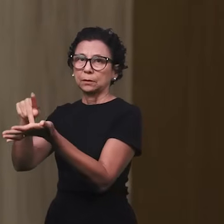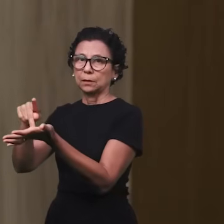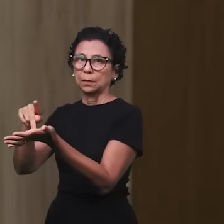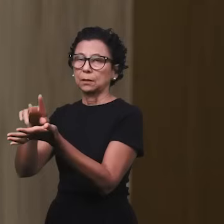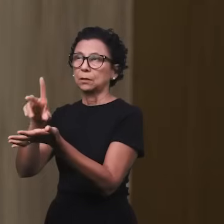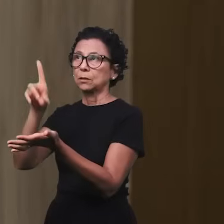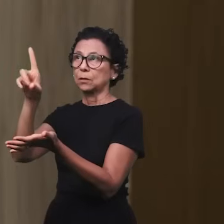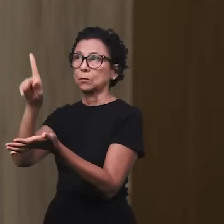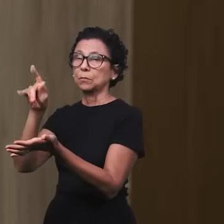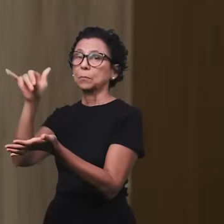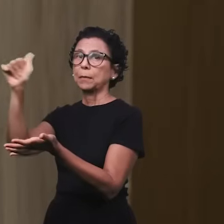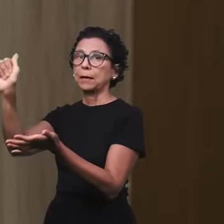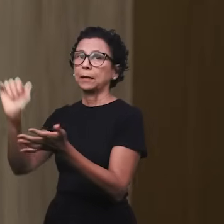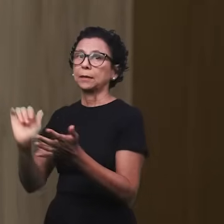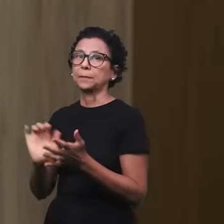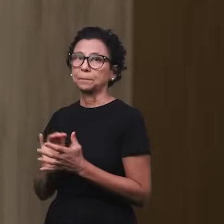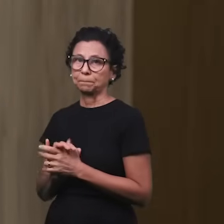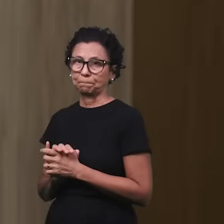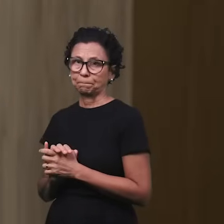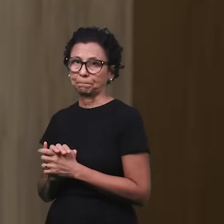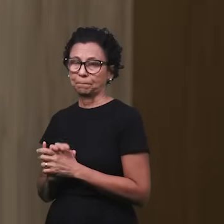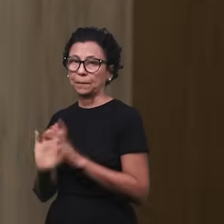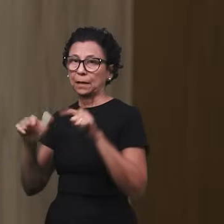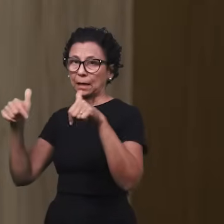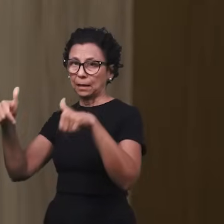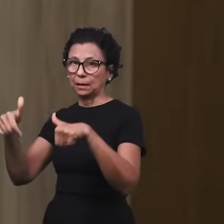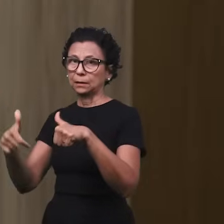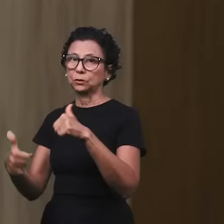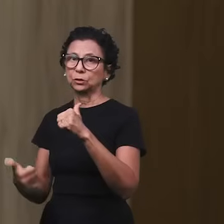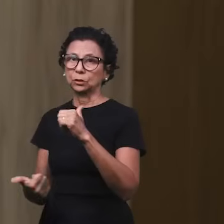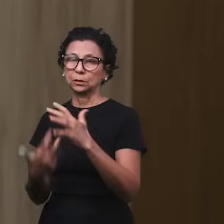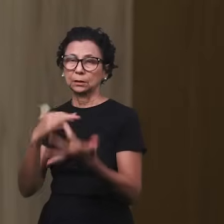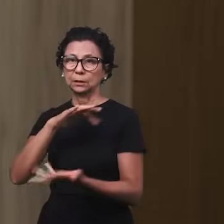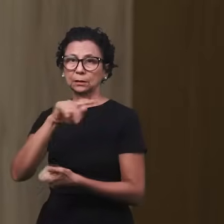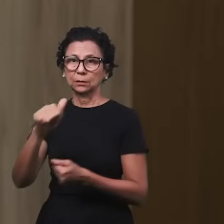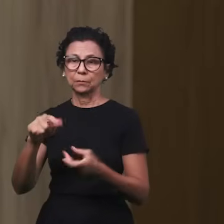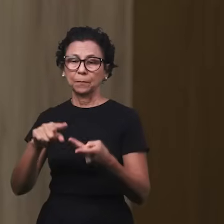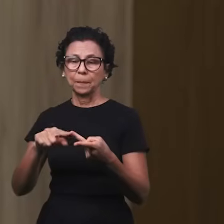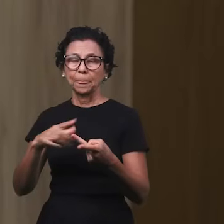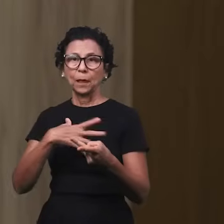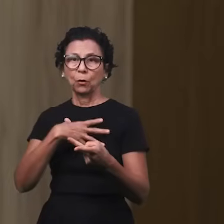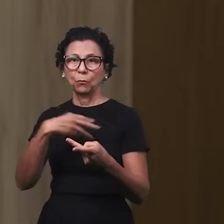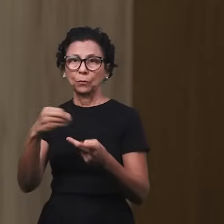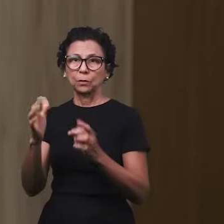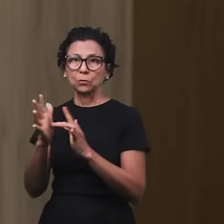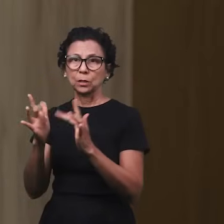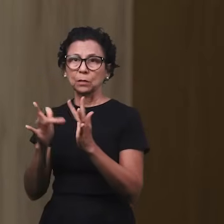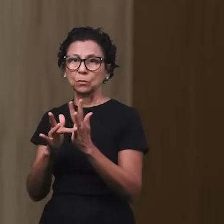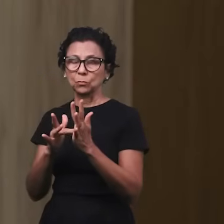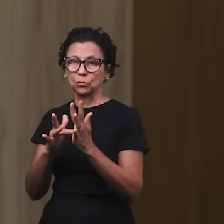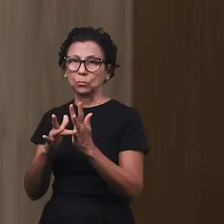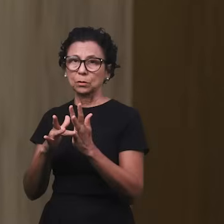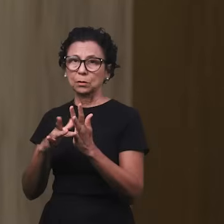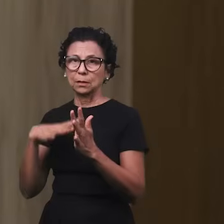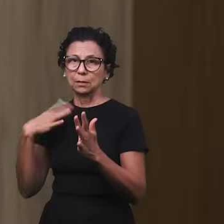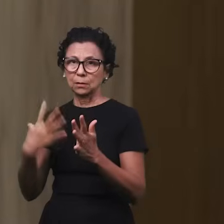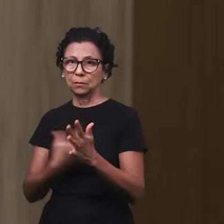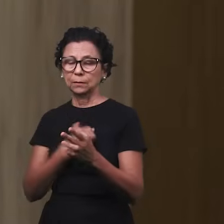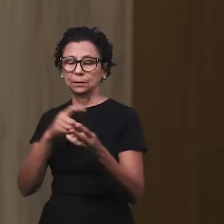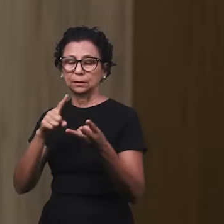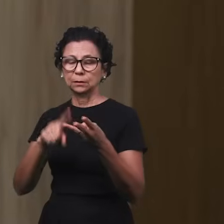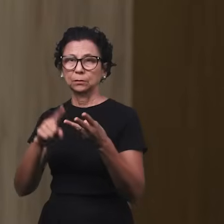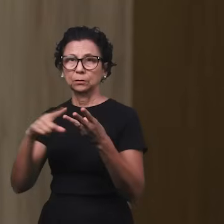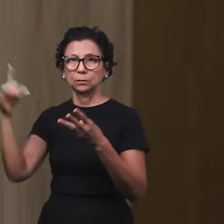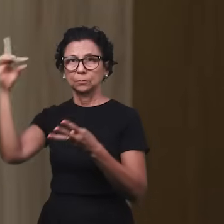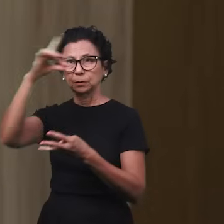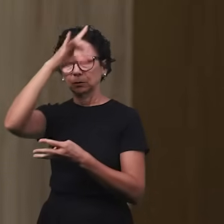ela age na criação, a do Filho, ela age na redenção, e a do Espírito Santo age na